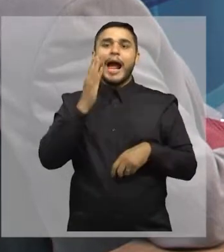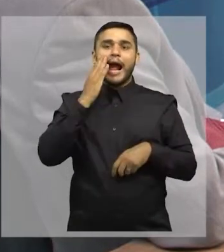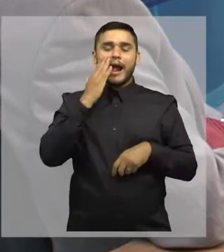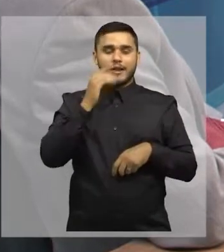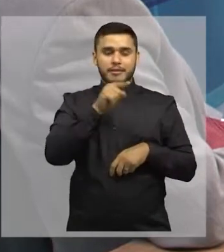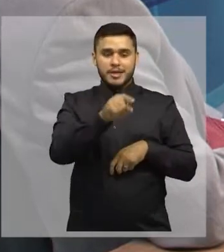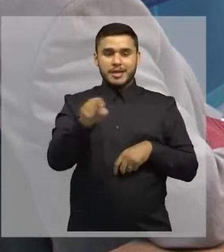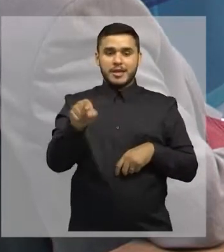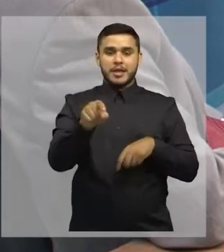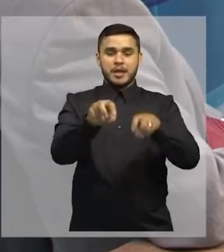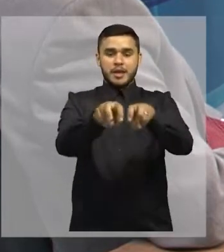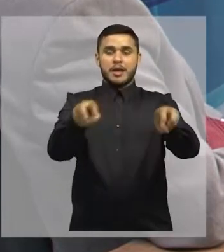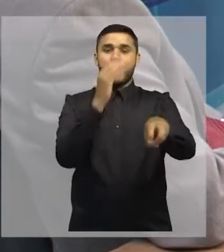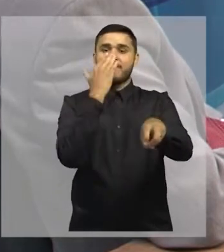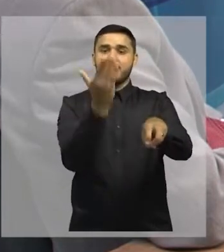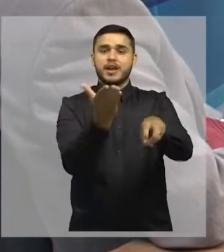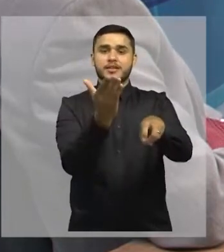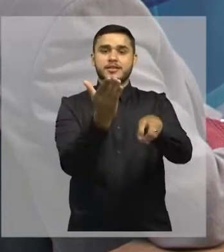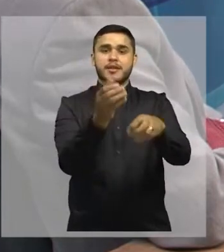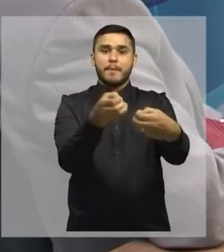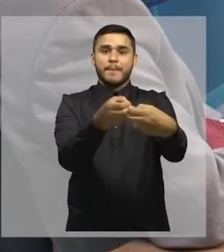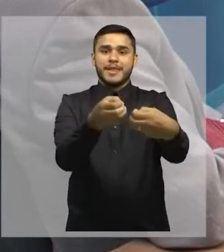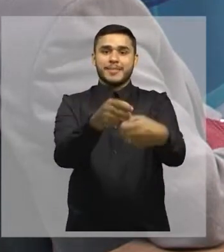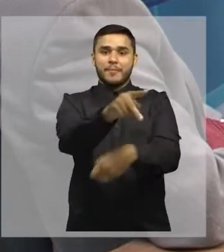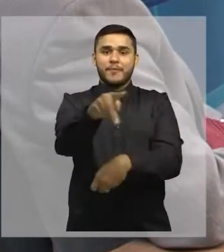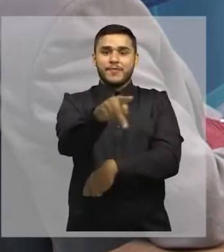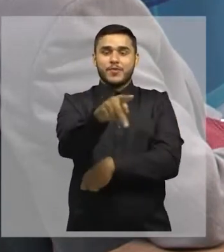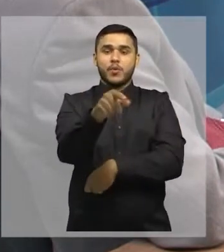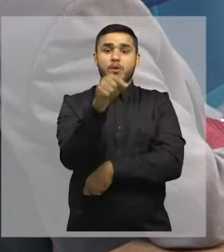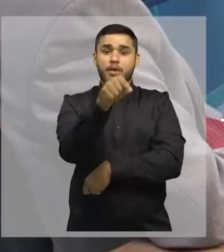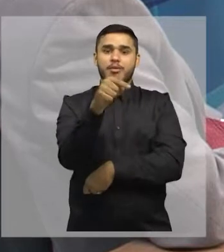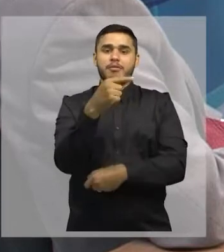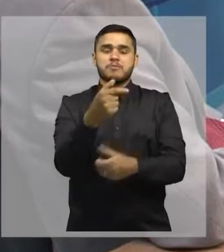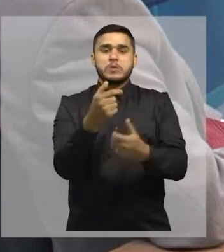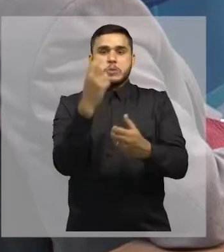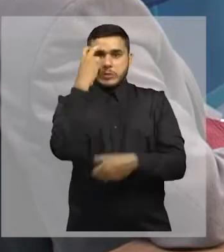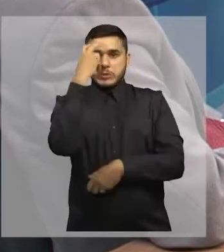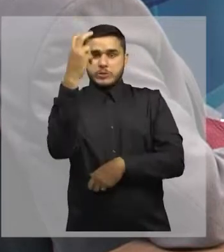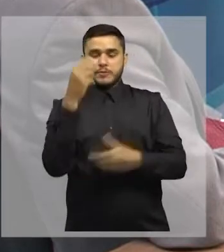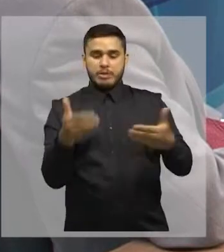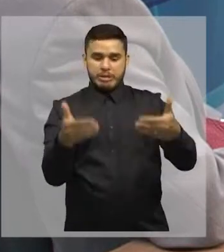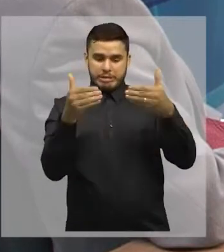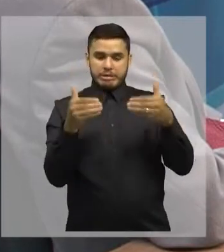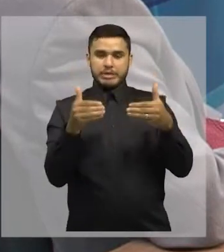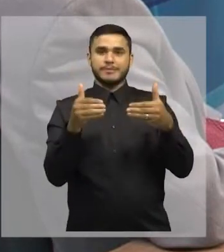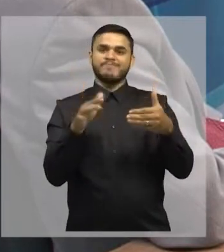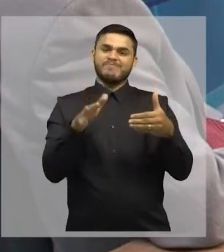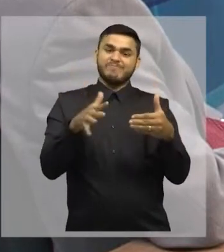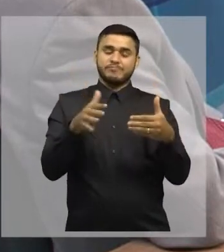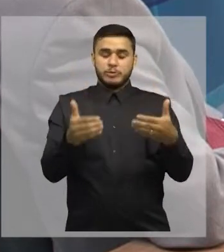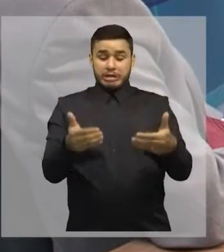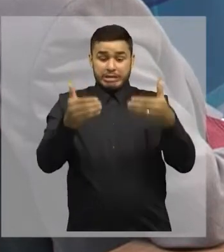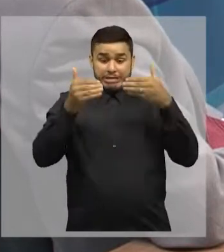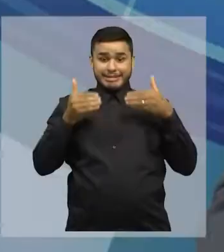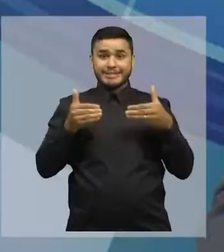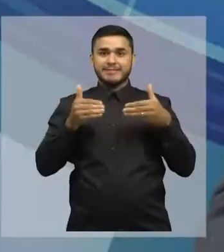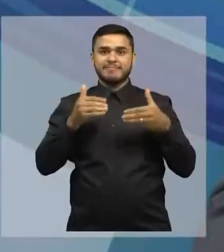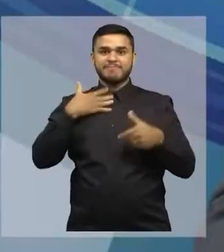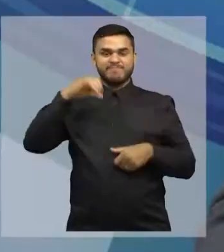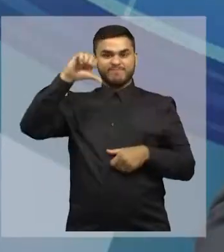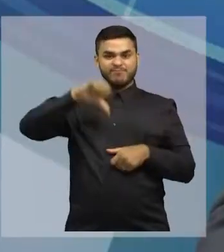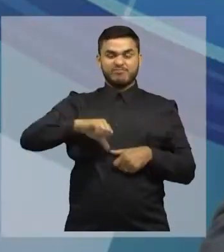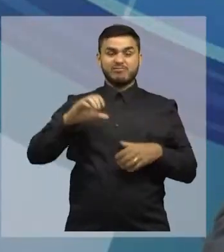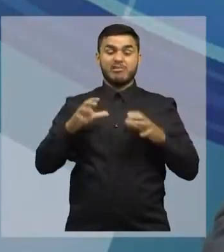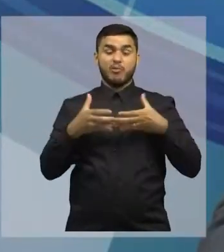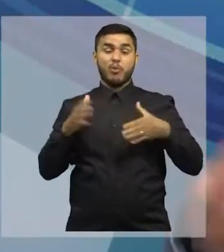que participam, que tocam a coisa. Né? Tem os esforçados que se alinham e que acompanham, né? E tem aqueles que estão